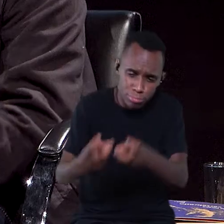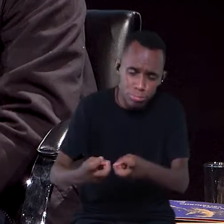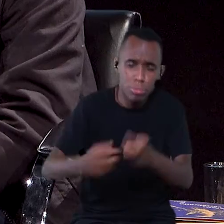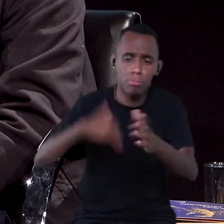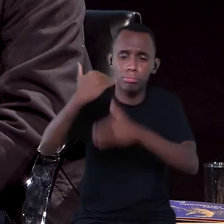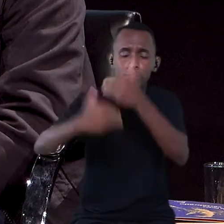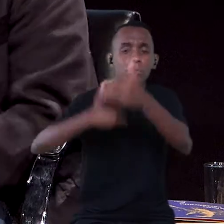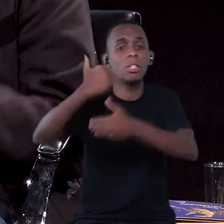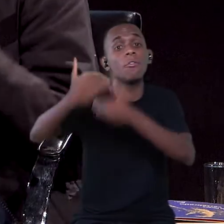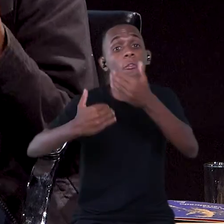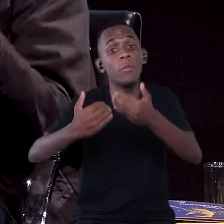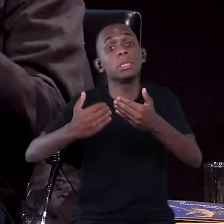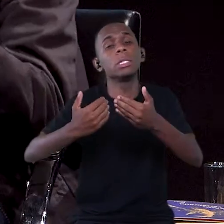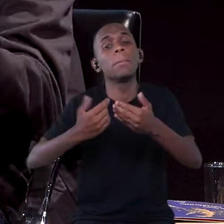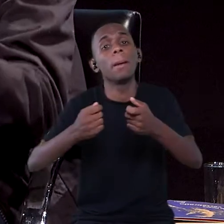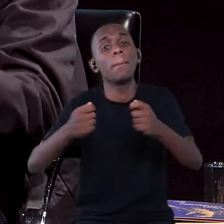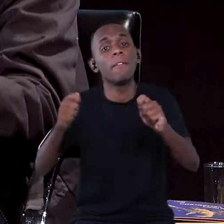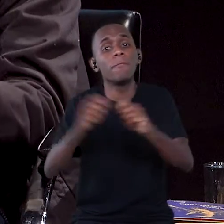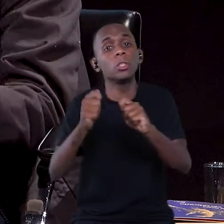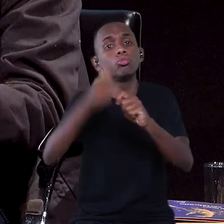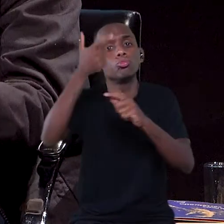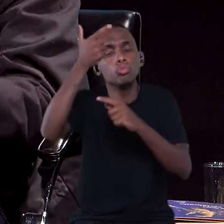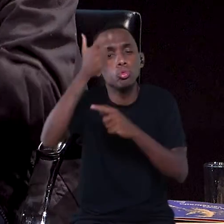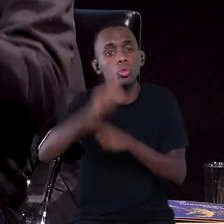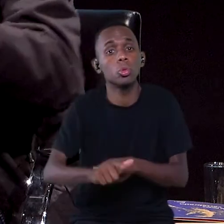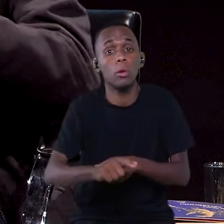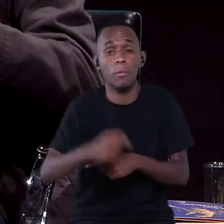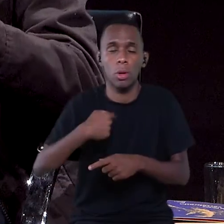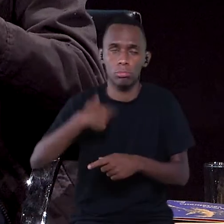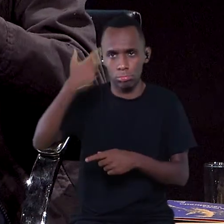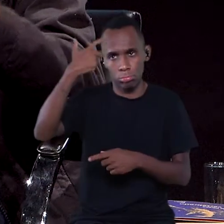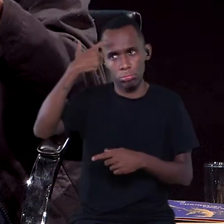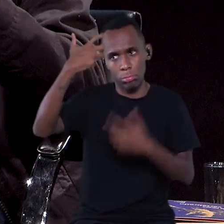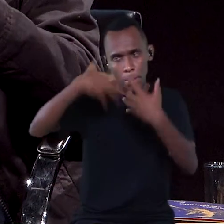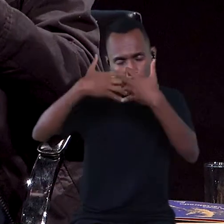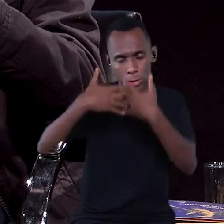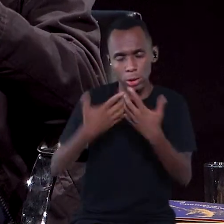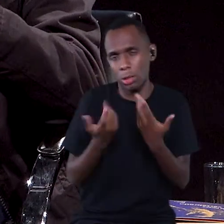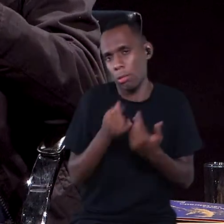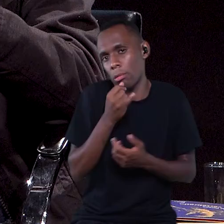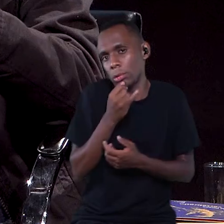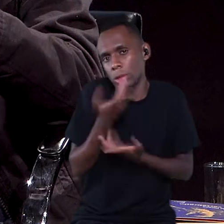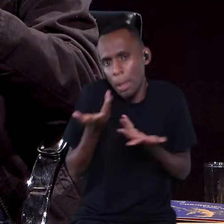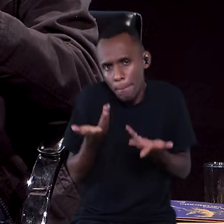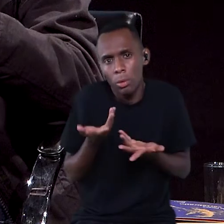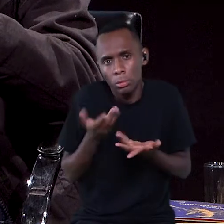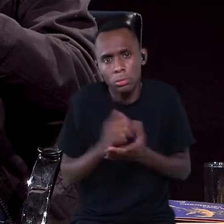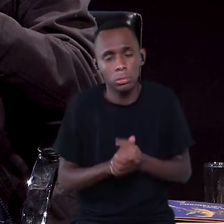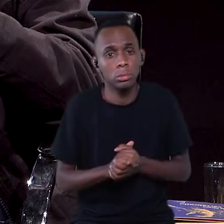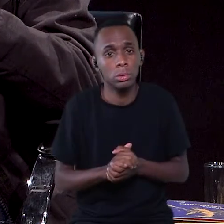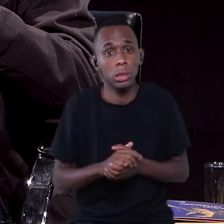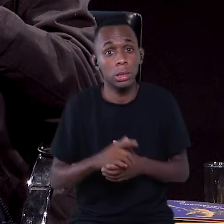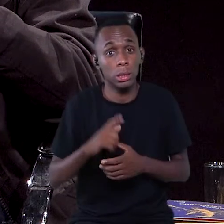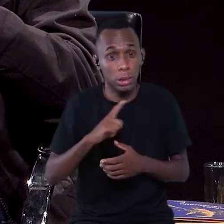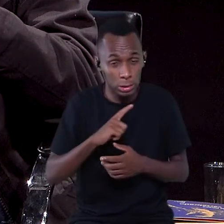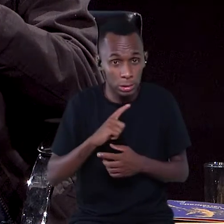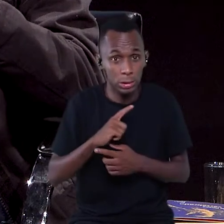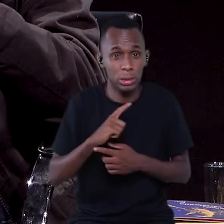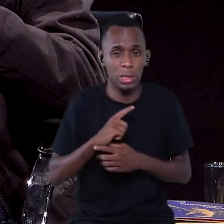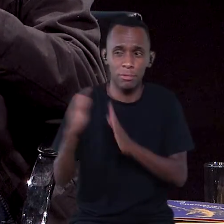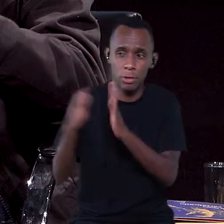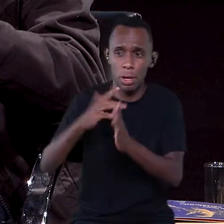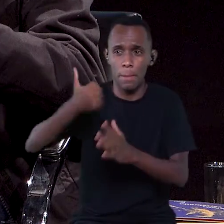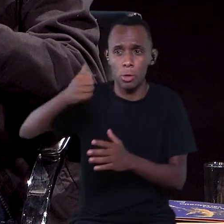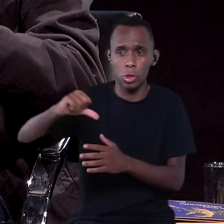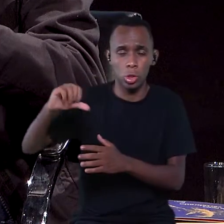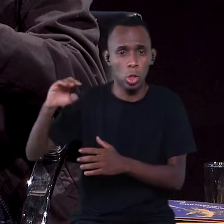levantado, analisado, para reconfigurar, né? E eu penso que, por exemplo, numa linha historiográfica no Brasil que teve muito em voga no final